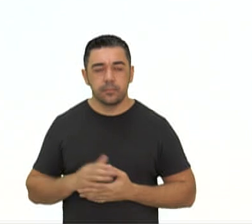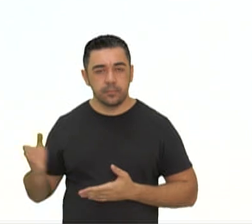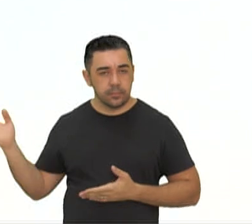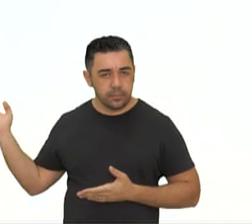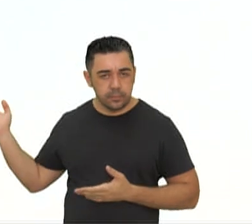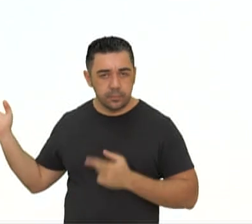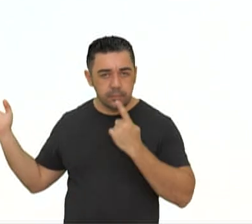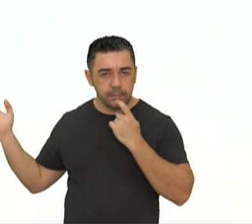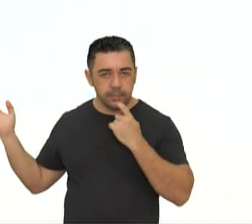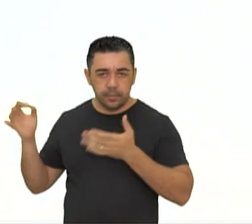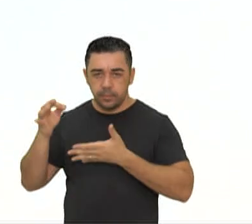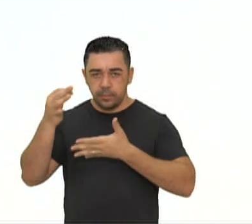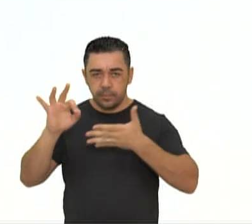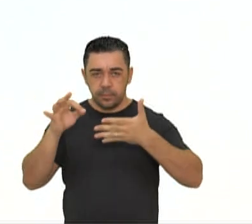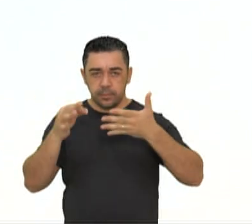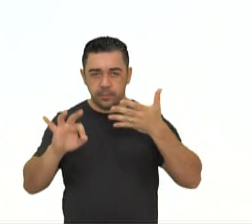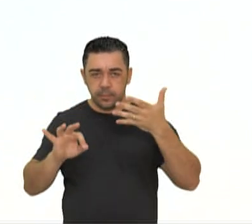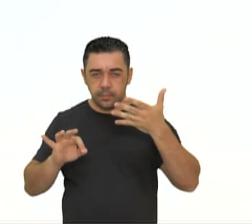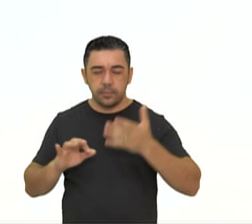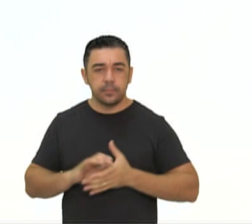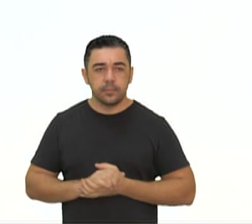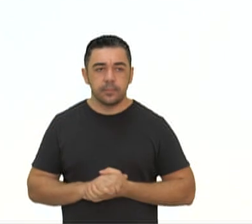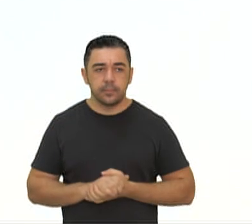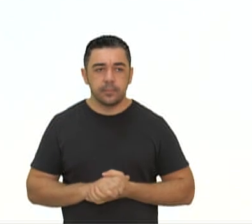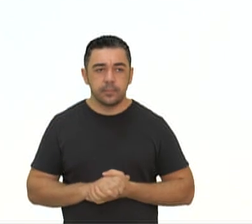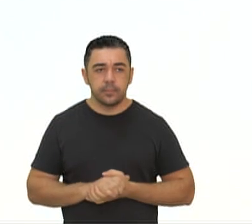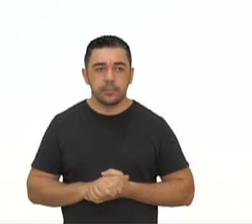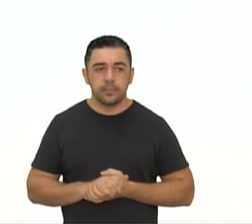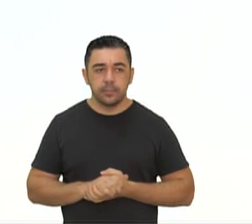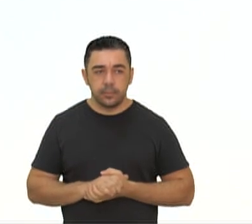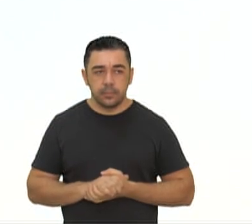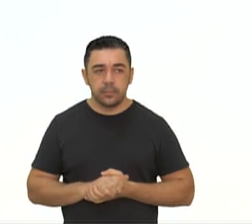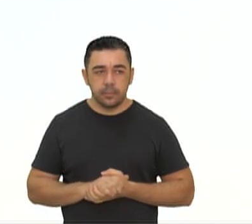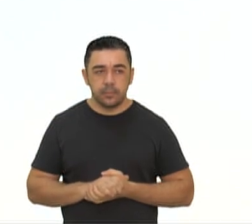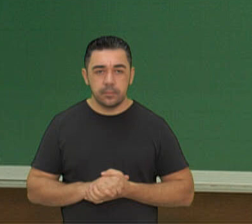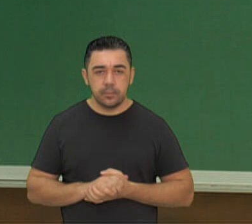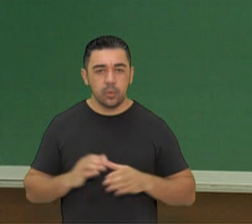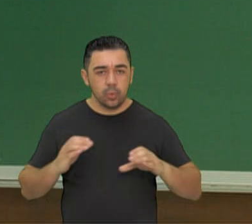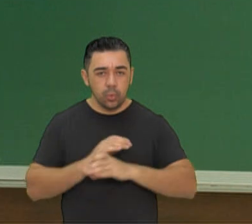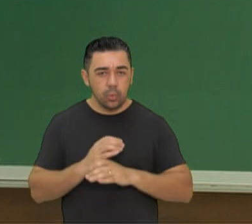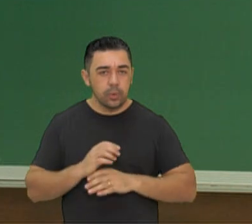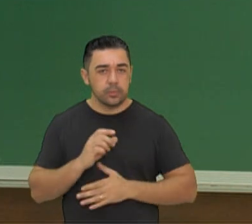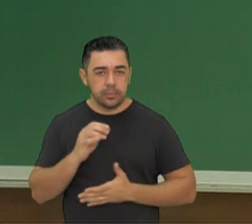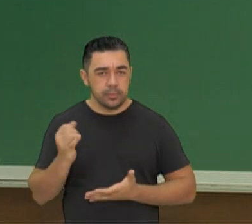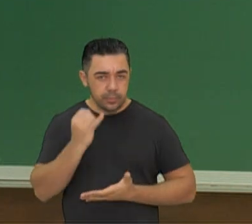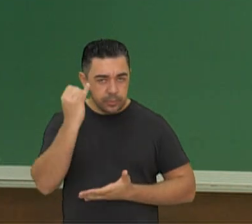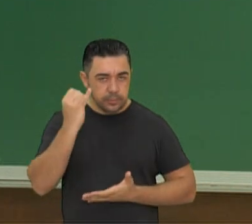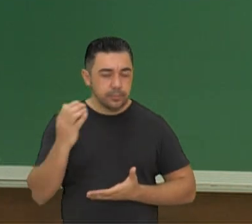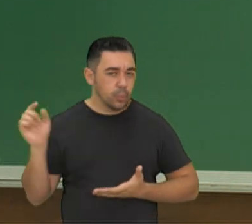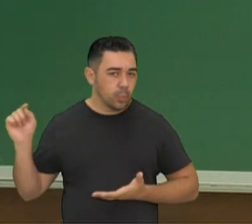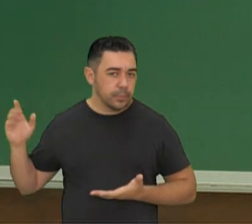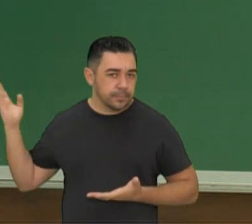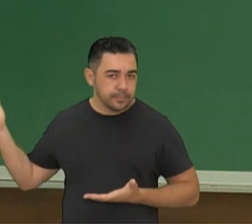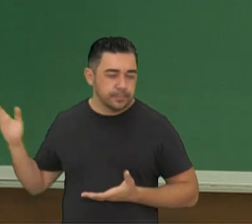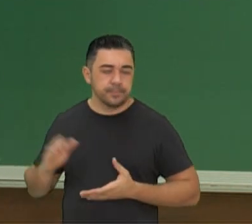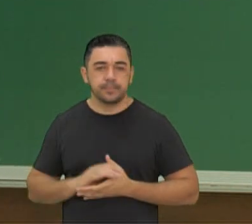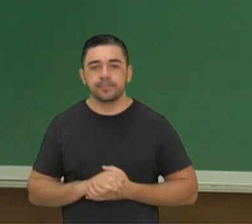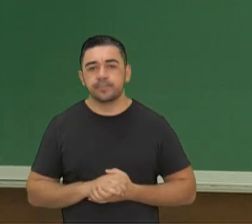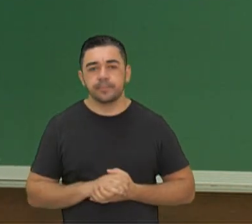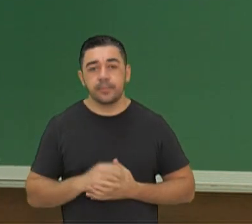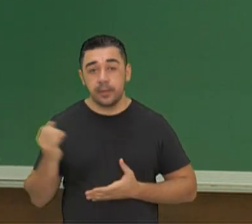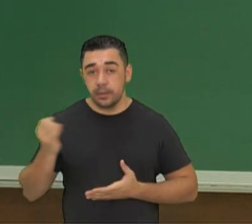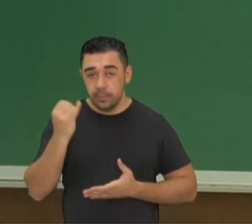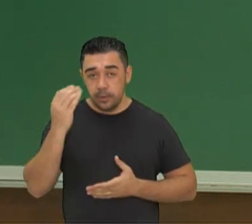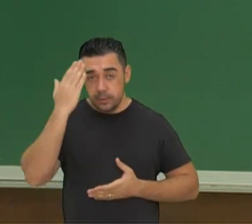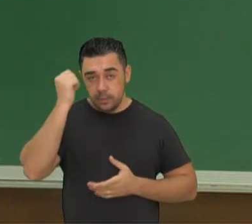Ângulos externos, diagonais do polígono. E nós concluímos o exercício, beleza? Importante, o